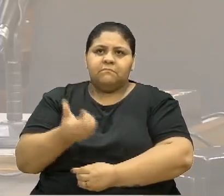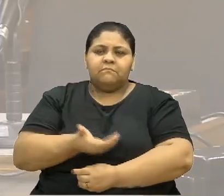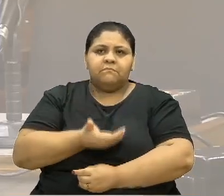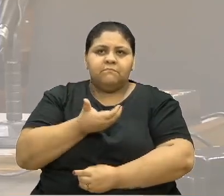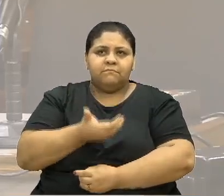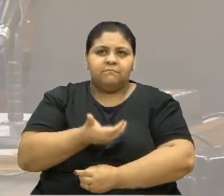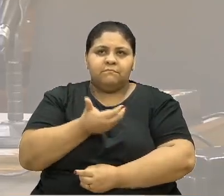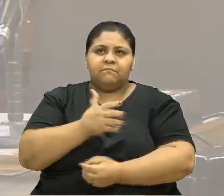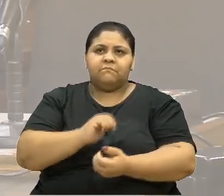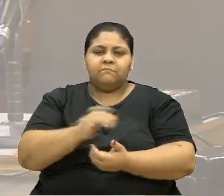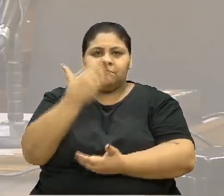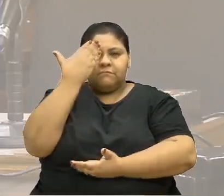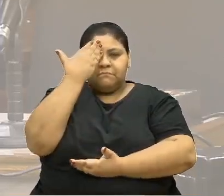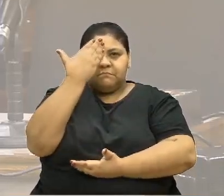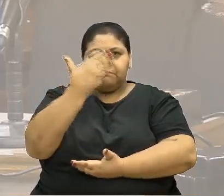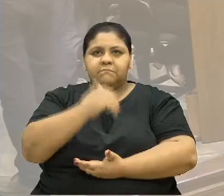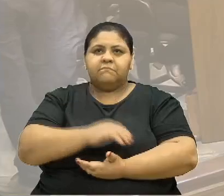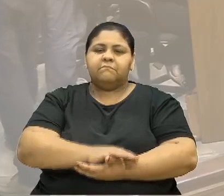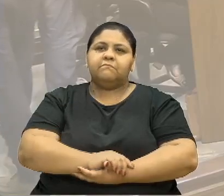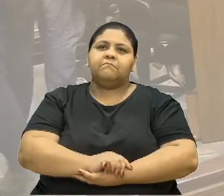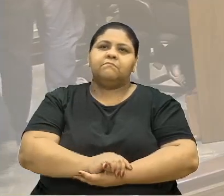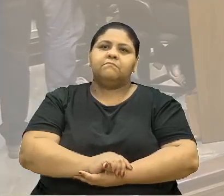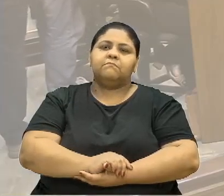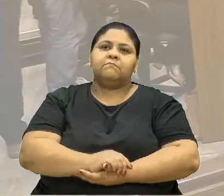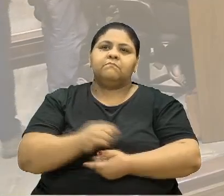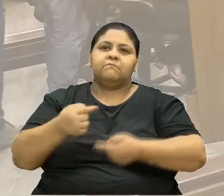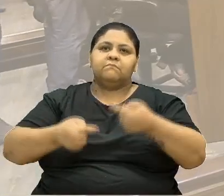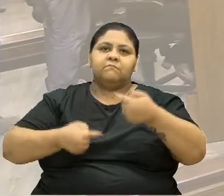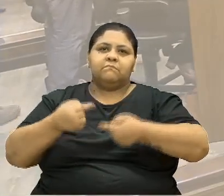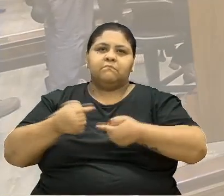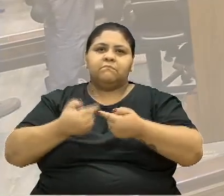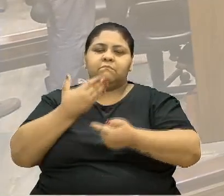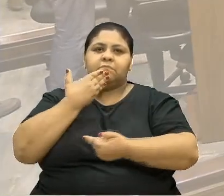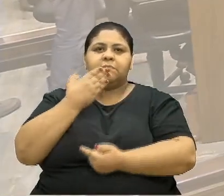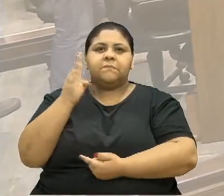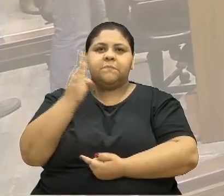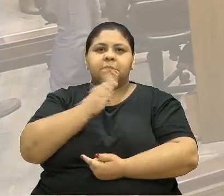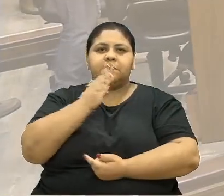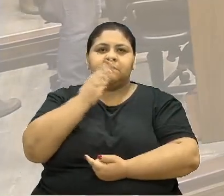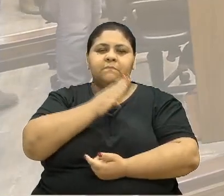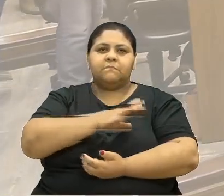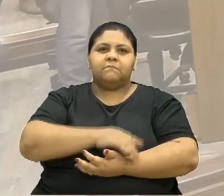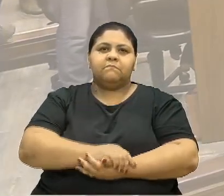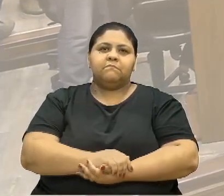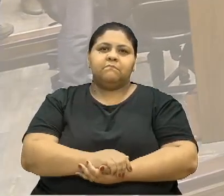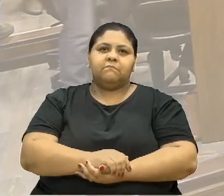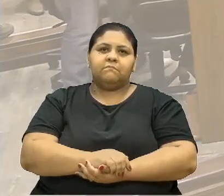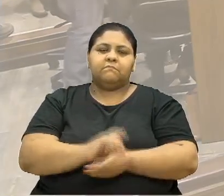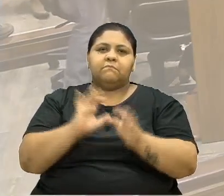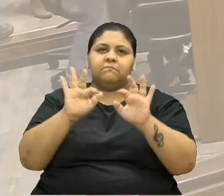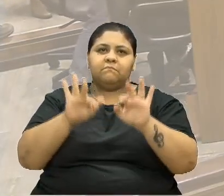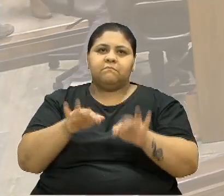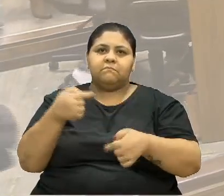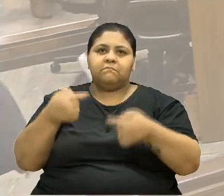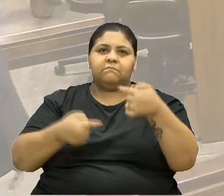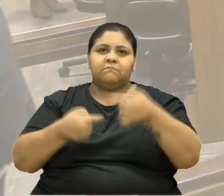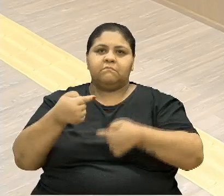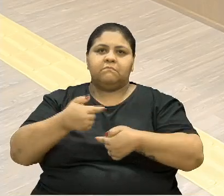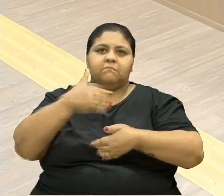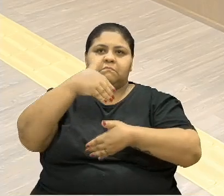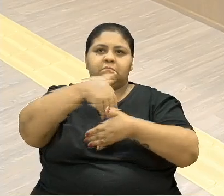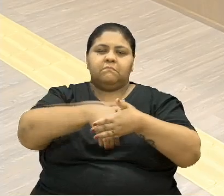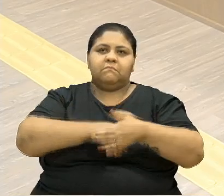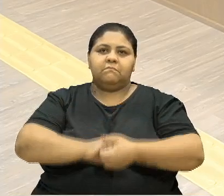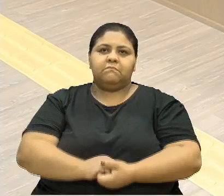dezembro. Obrigado, presidente. Em discussão, regime de urgência. Encerrada a discussão, em